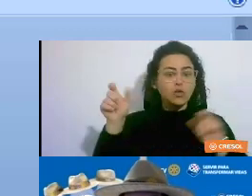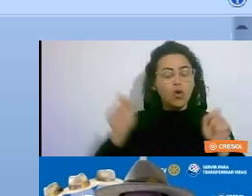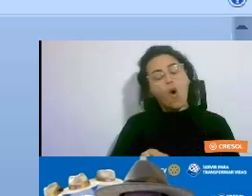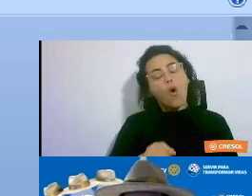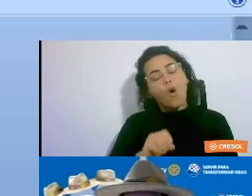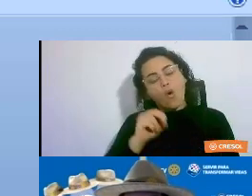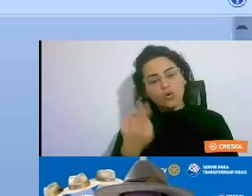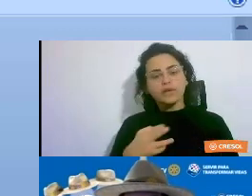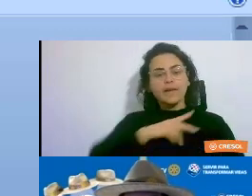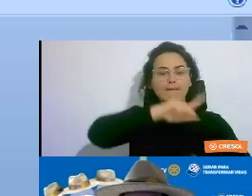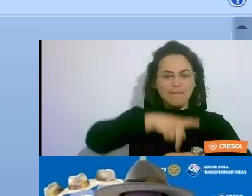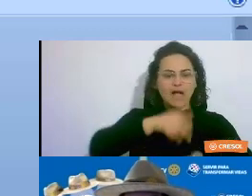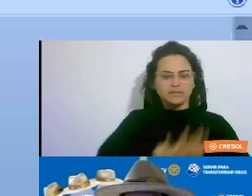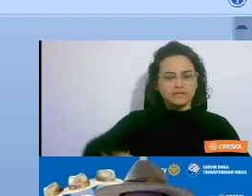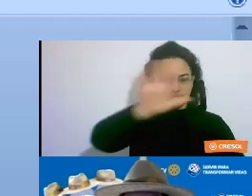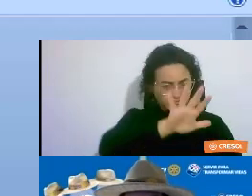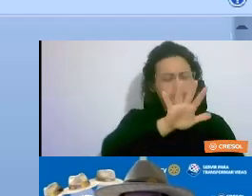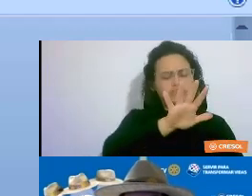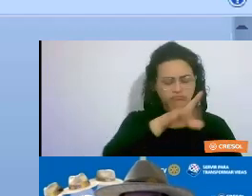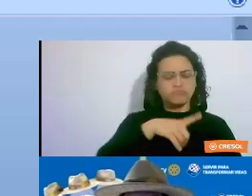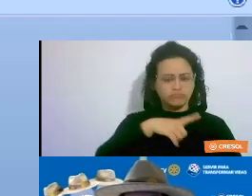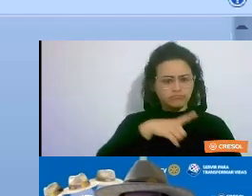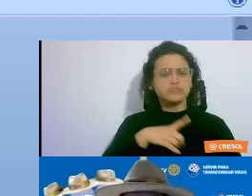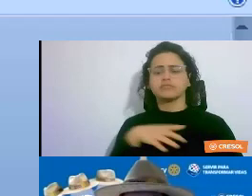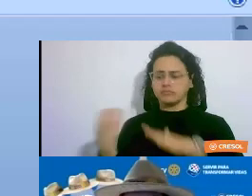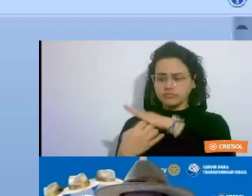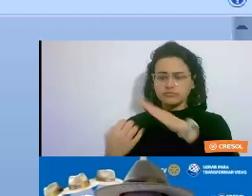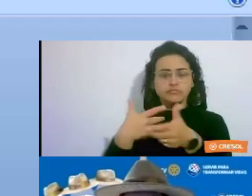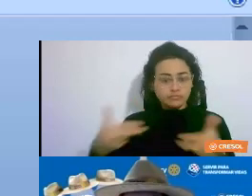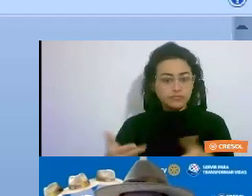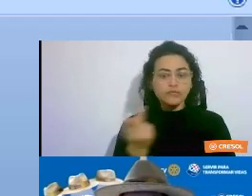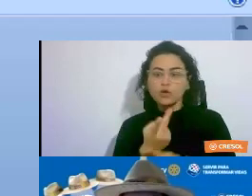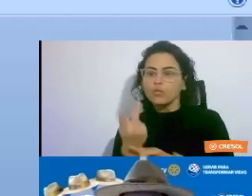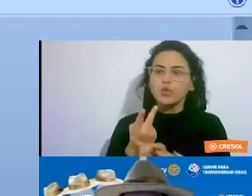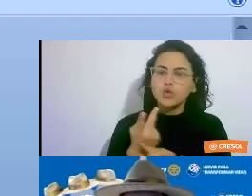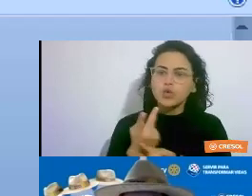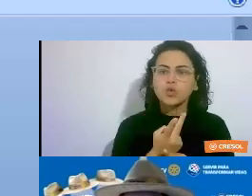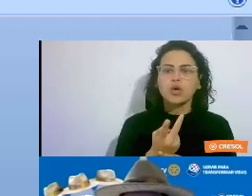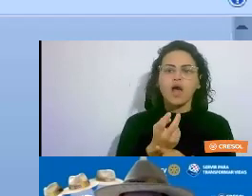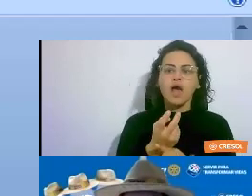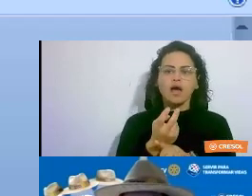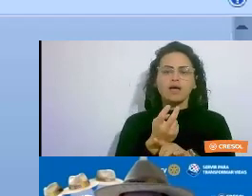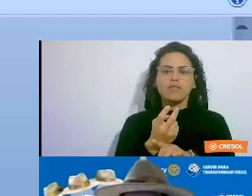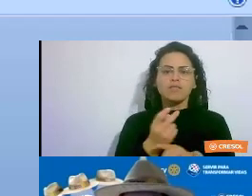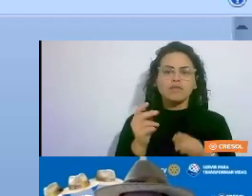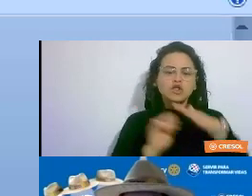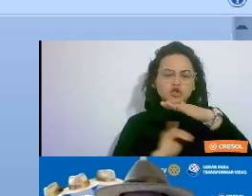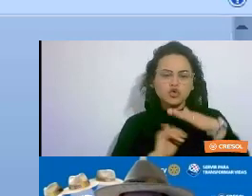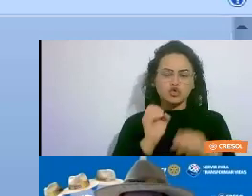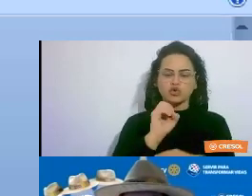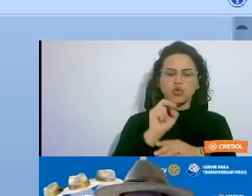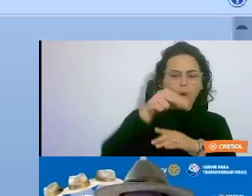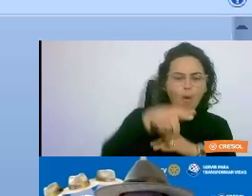Né? Então, tem muitas empresas hoje que buscam entidades responsáveis, entidades